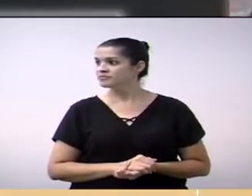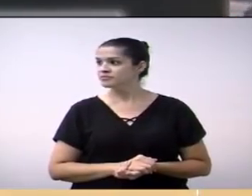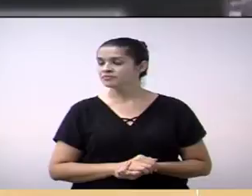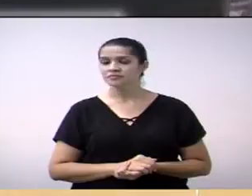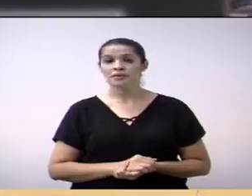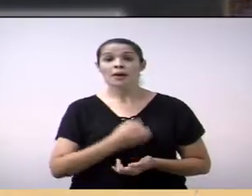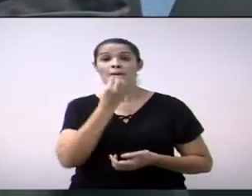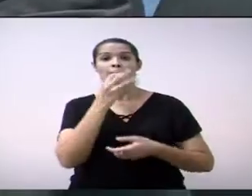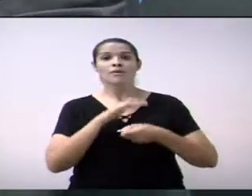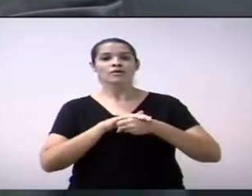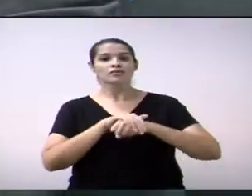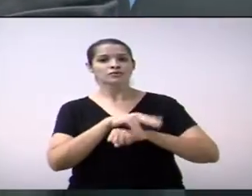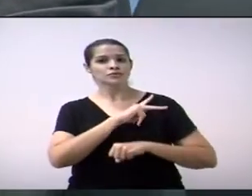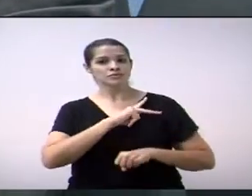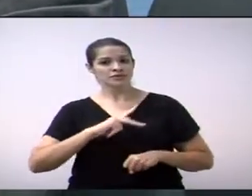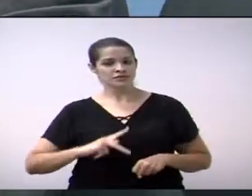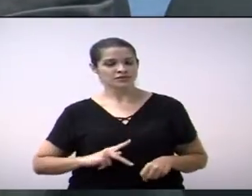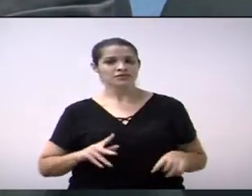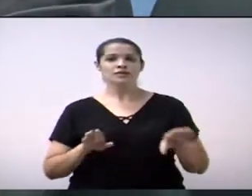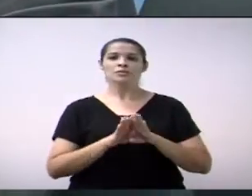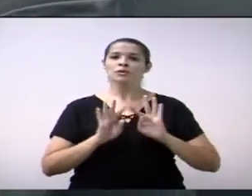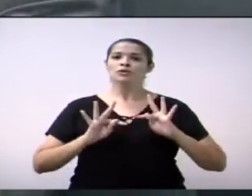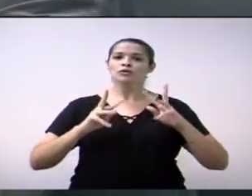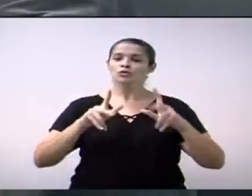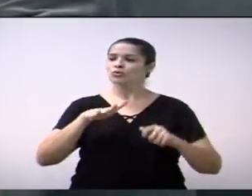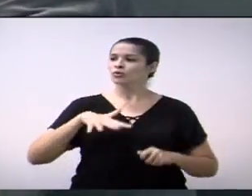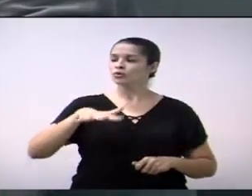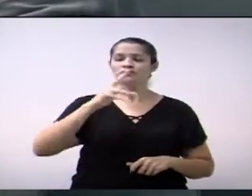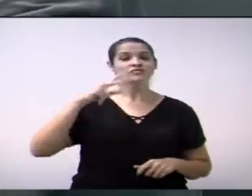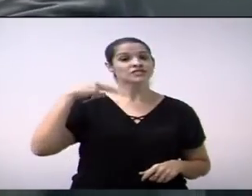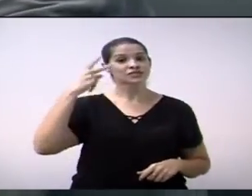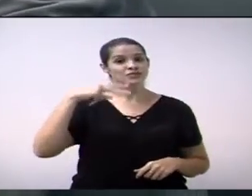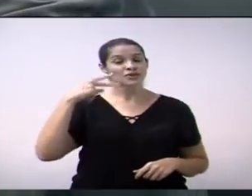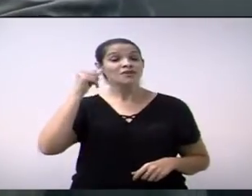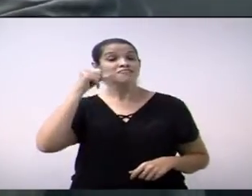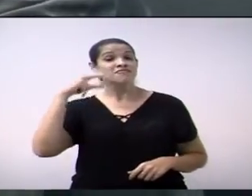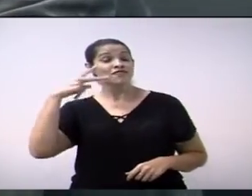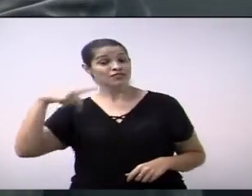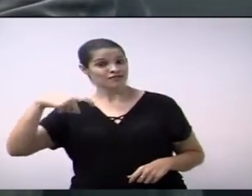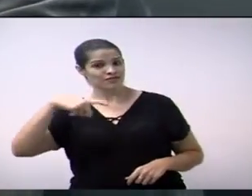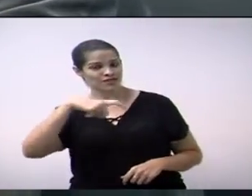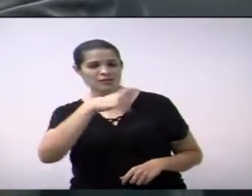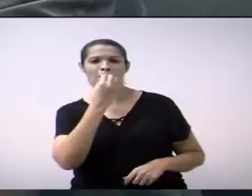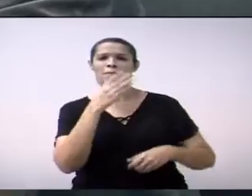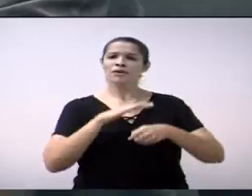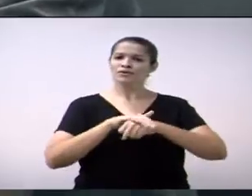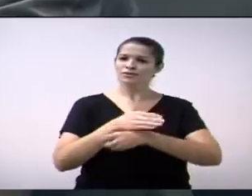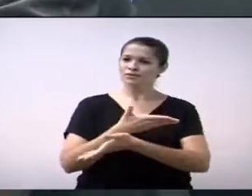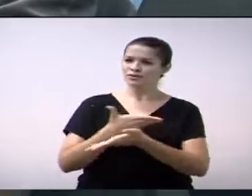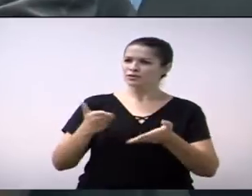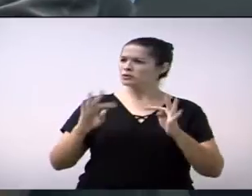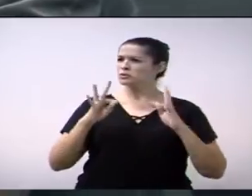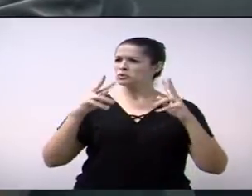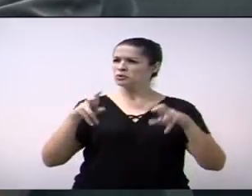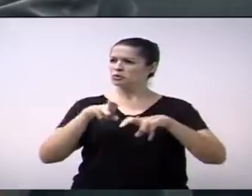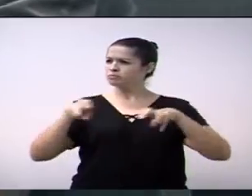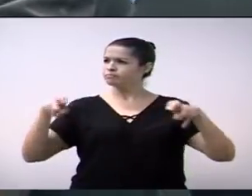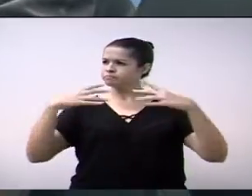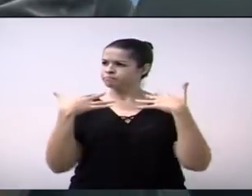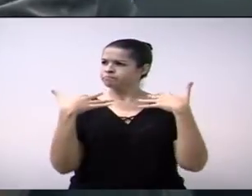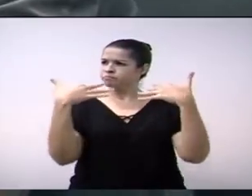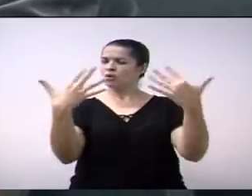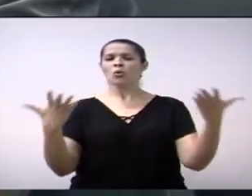Boa noite, senhor presidente. Boa noite, demais vereadores, vereadora. Boa noite a todo, a toda a plateia aqui presente, ao